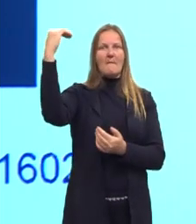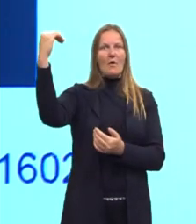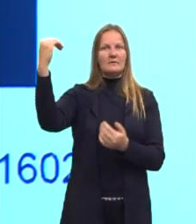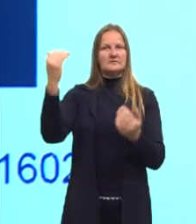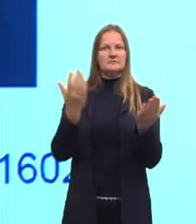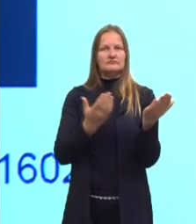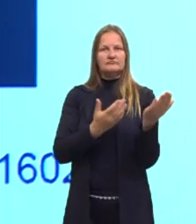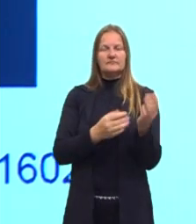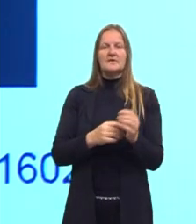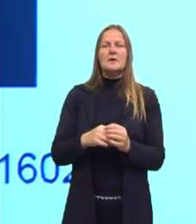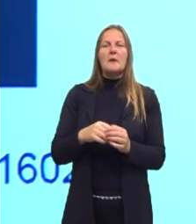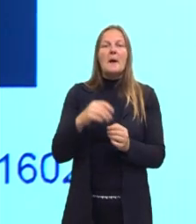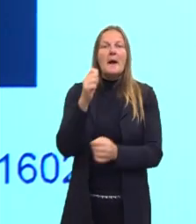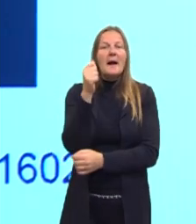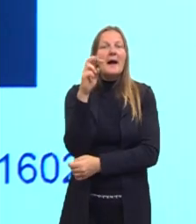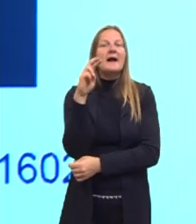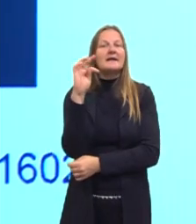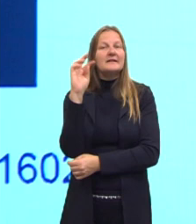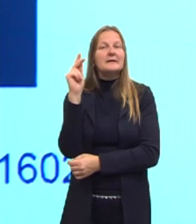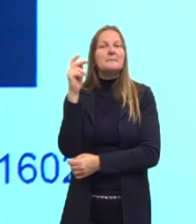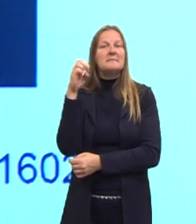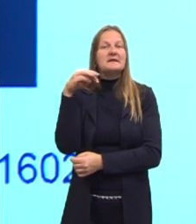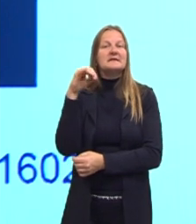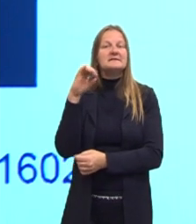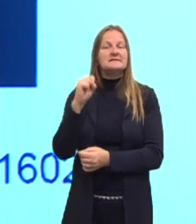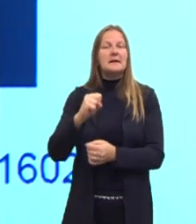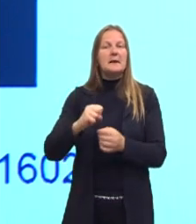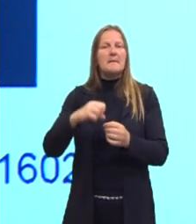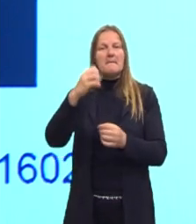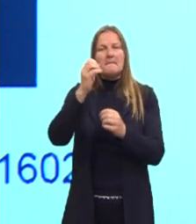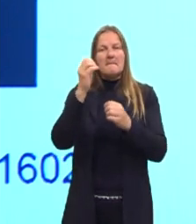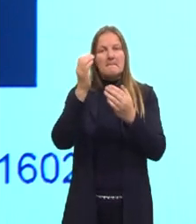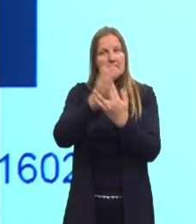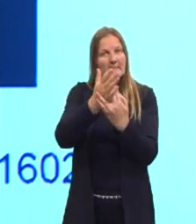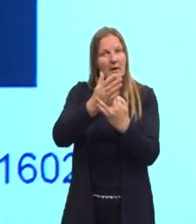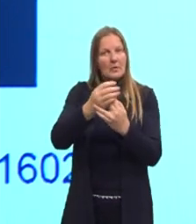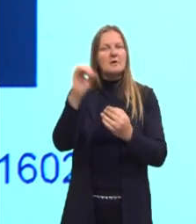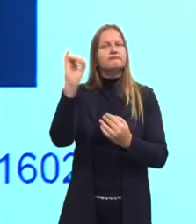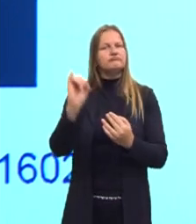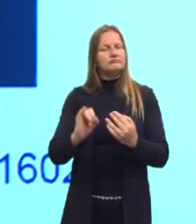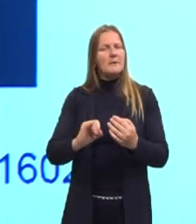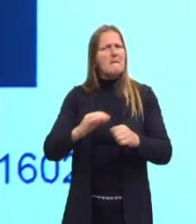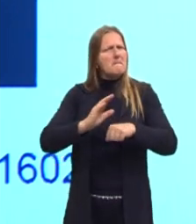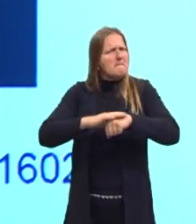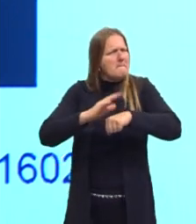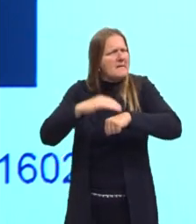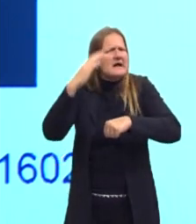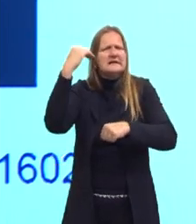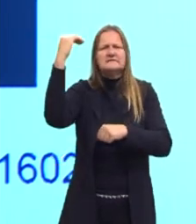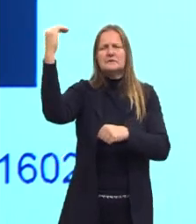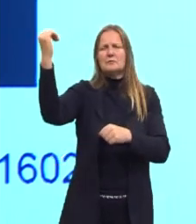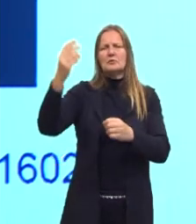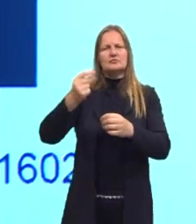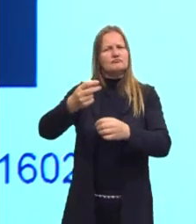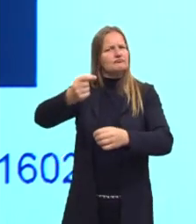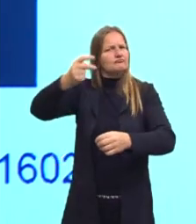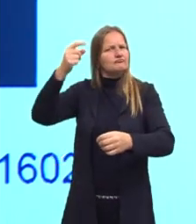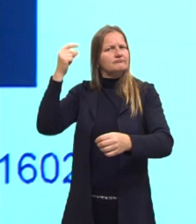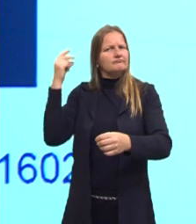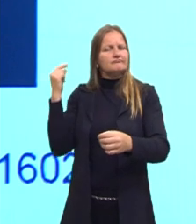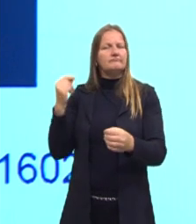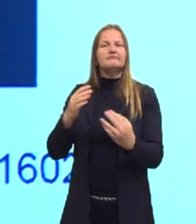como essa e a artemisia ela foi uma pintura barroca italiana considerada hoje uma das e nesse dia das pinturas da época